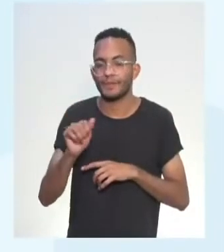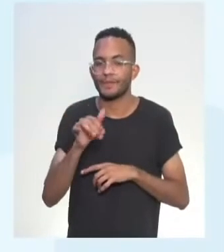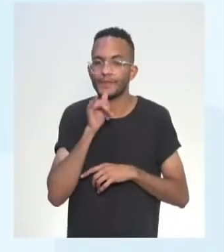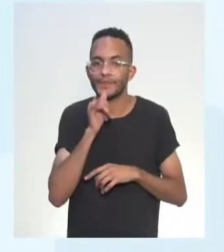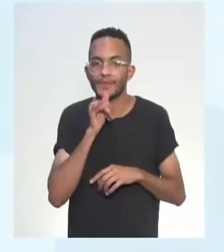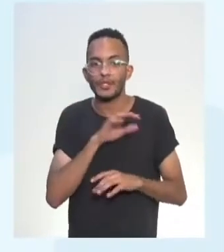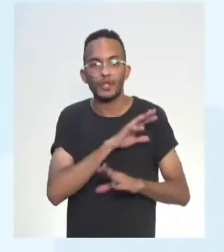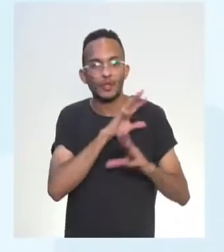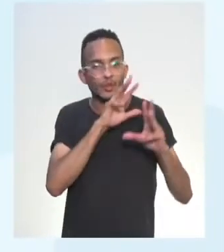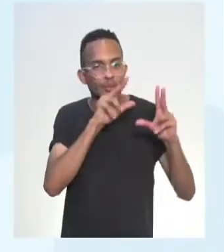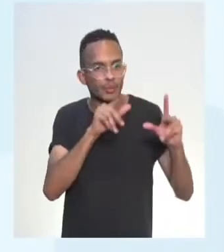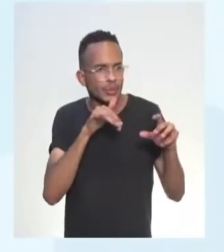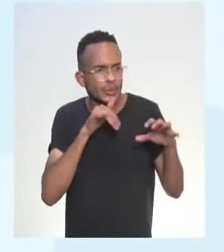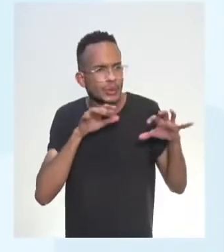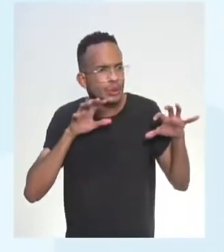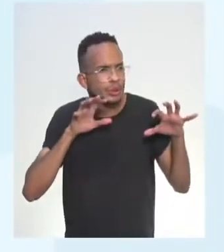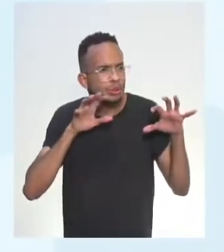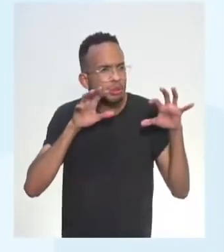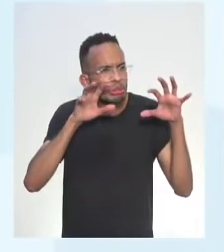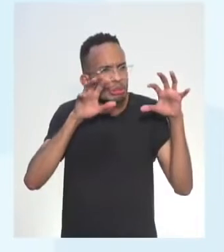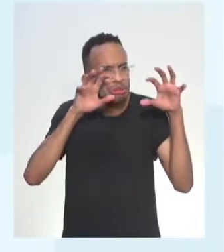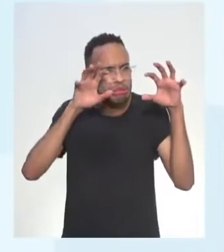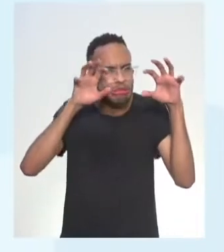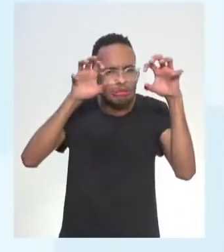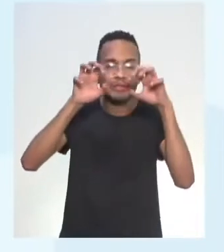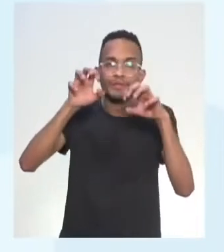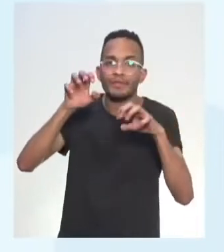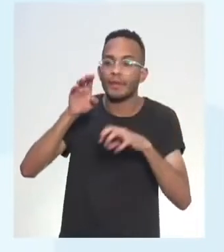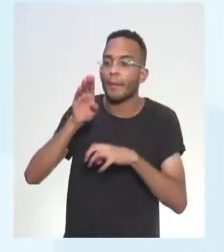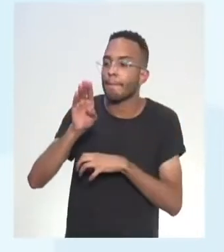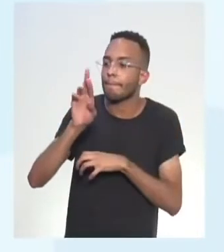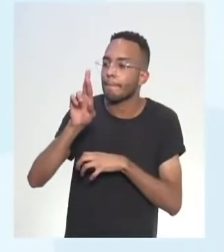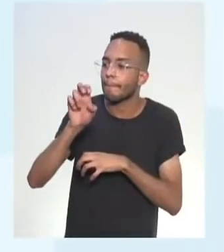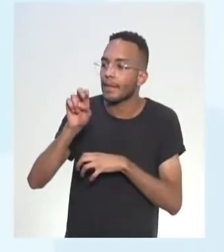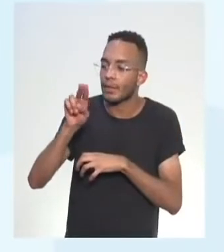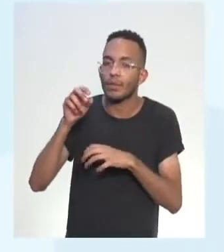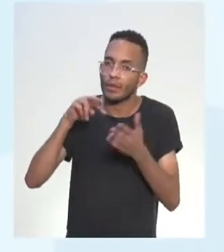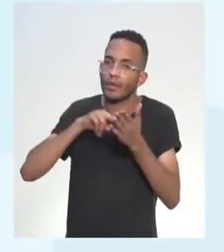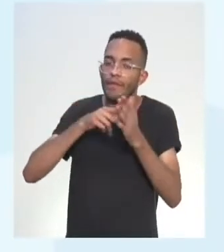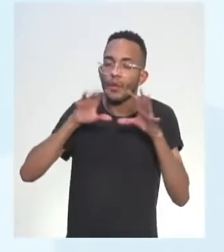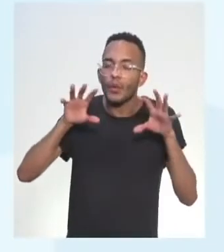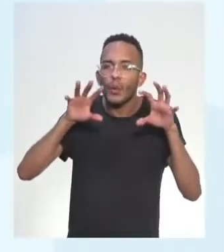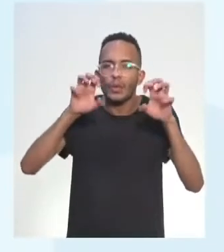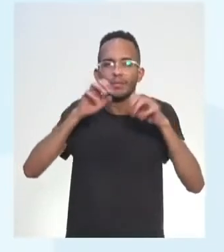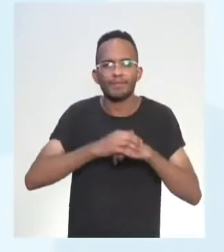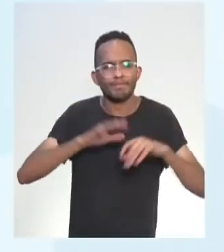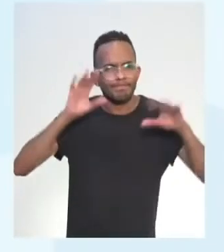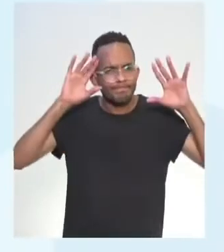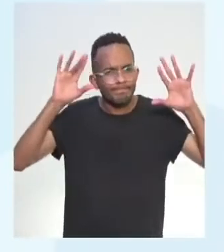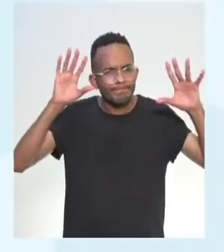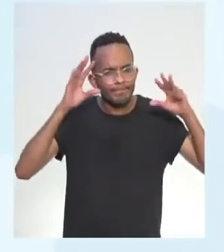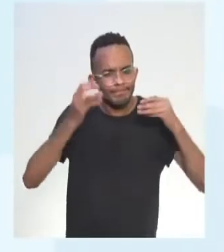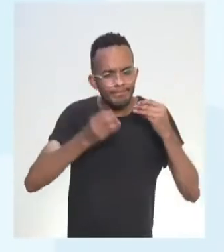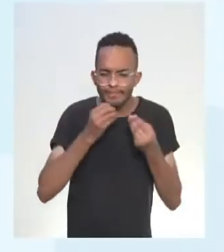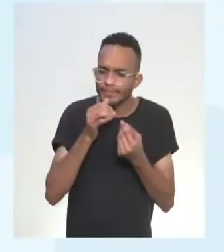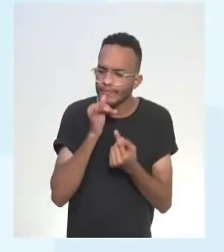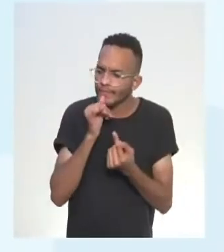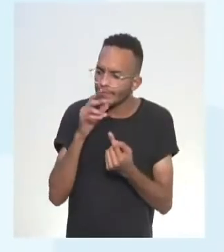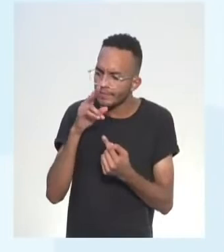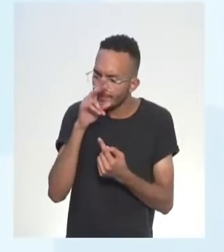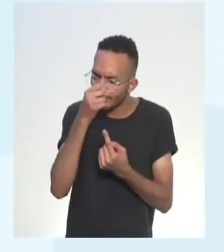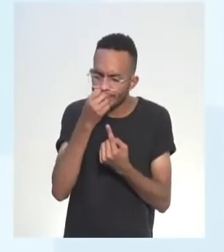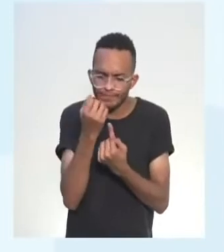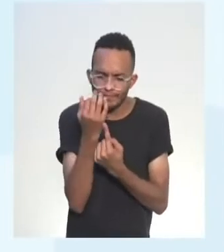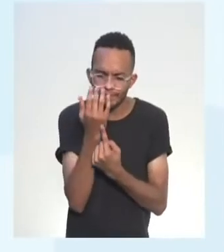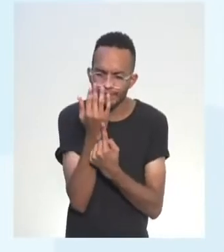tudo estiver breu puro, aí lembrando que breu é escuridão, né? Pense no poder de uma pequena vela.